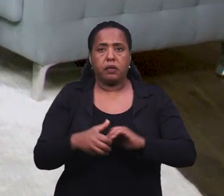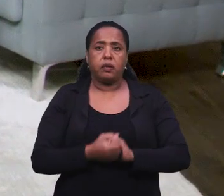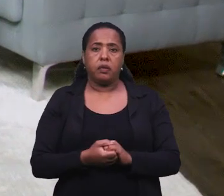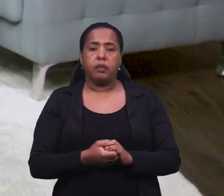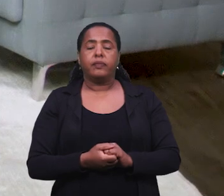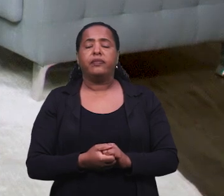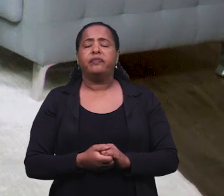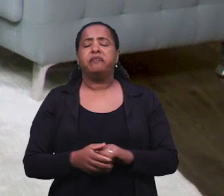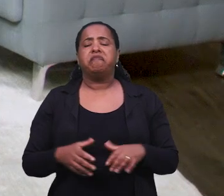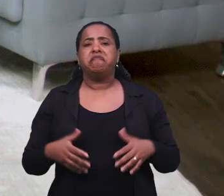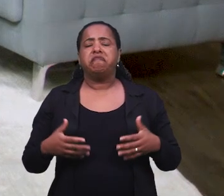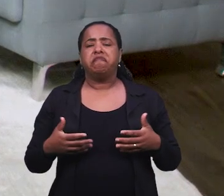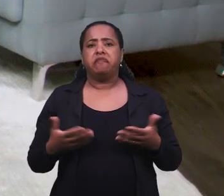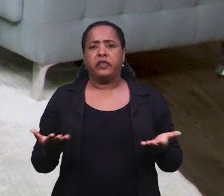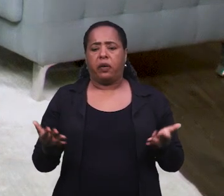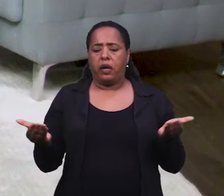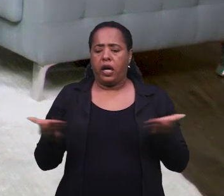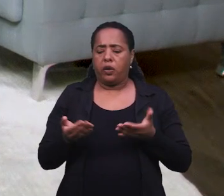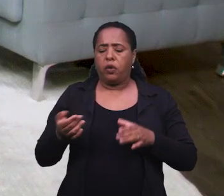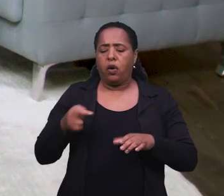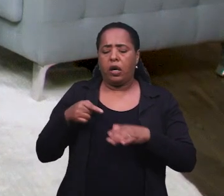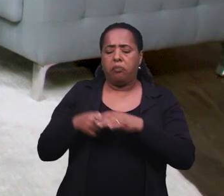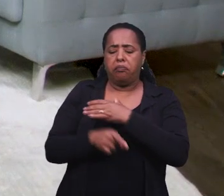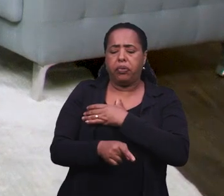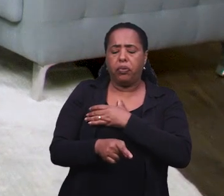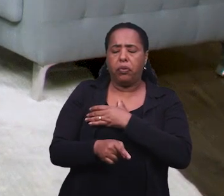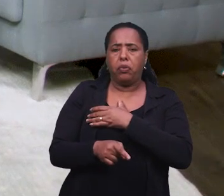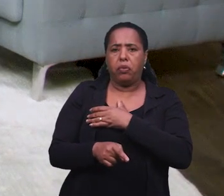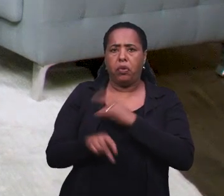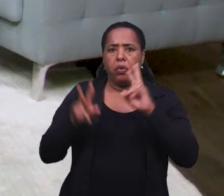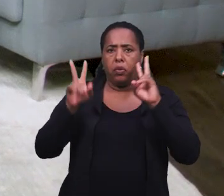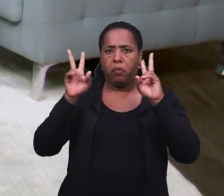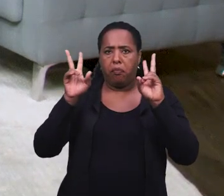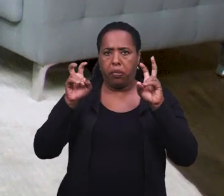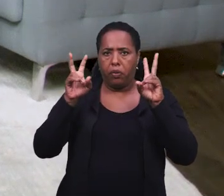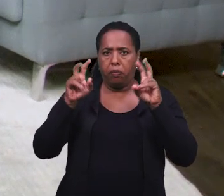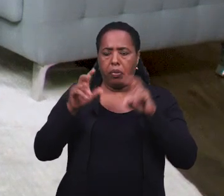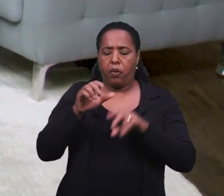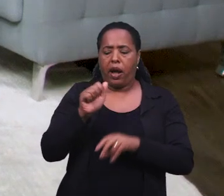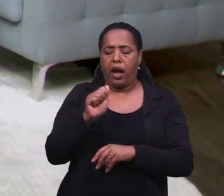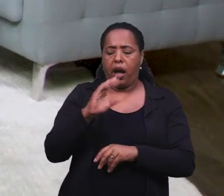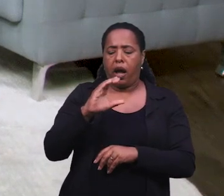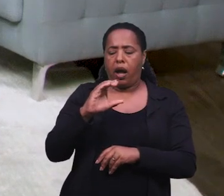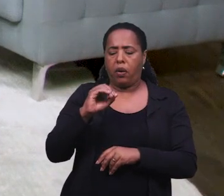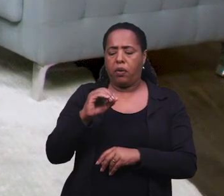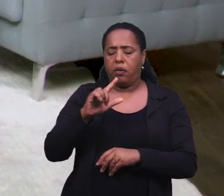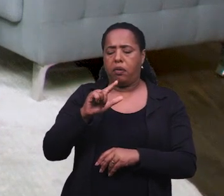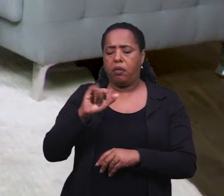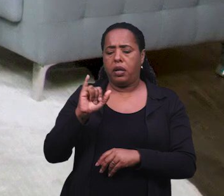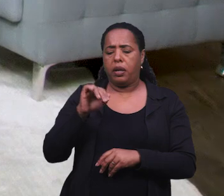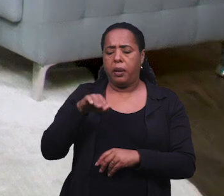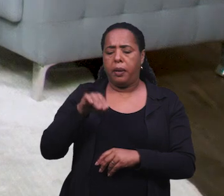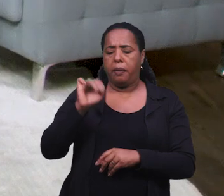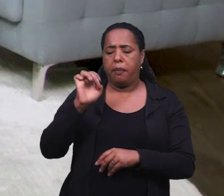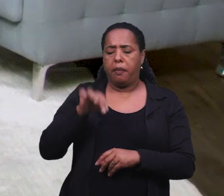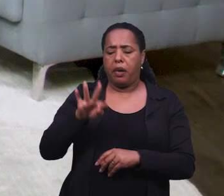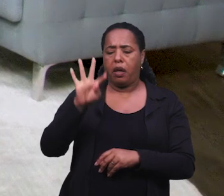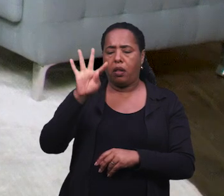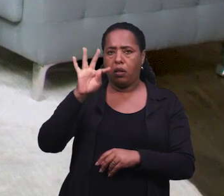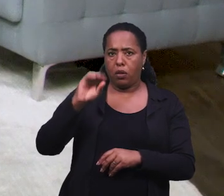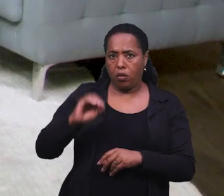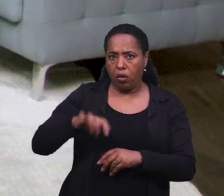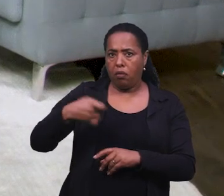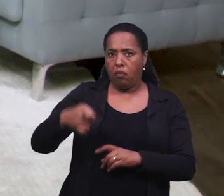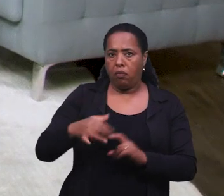hoje. Mas nós estamos falando também para aqueles que fazem parte, que já estão conosco. Ainda que eles sejam usados, como